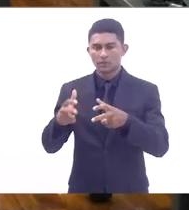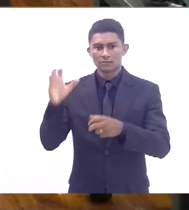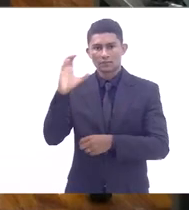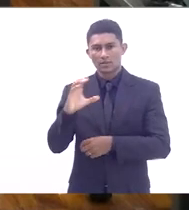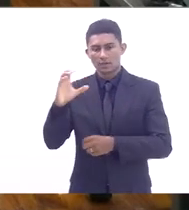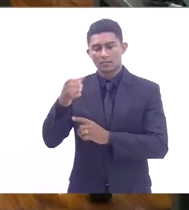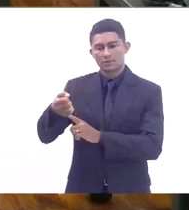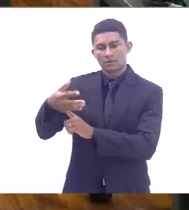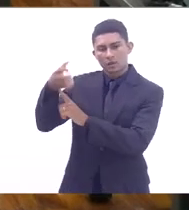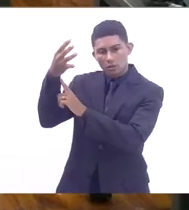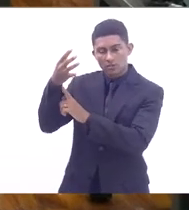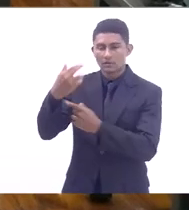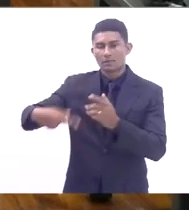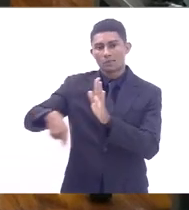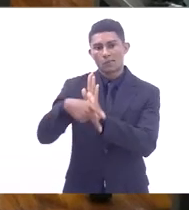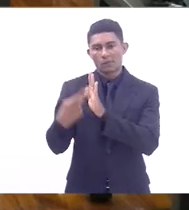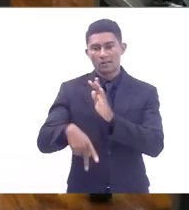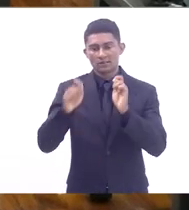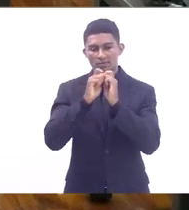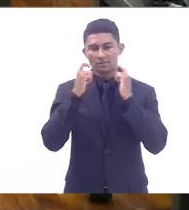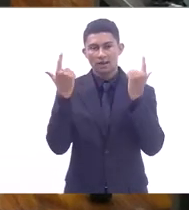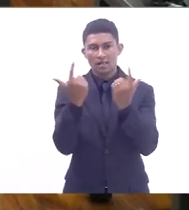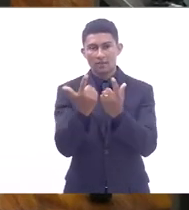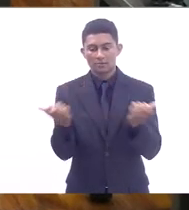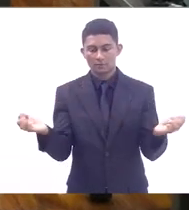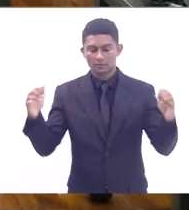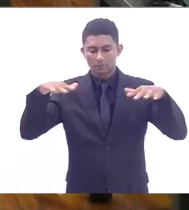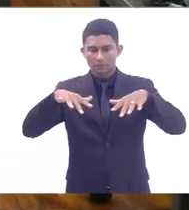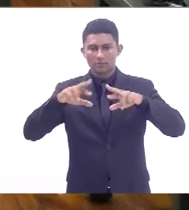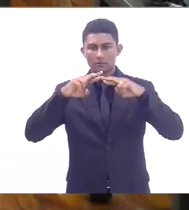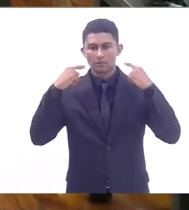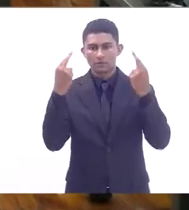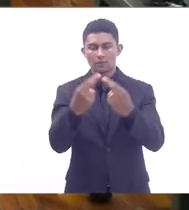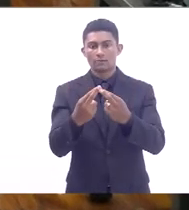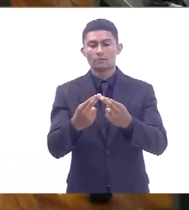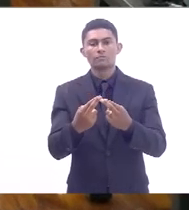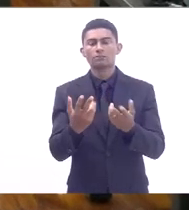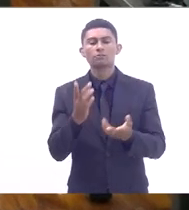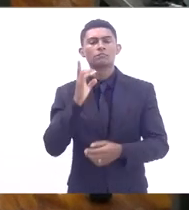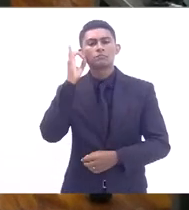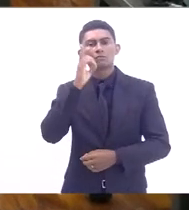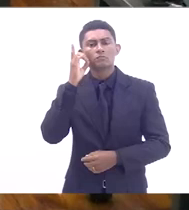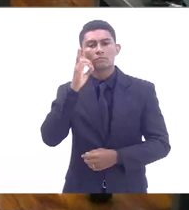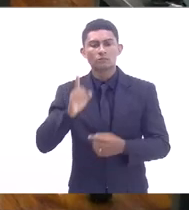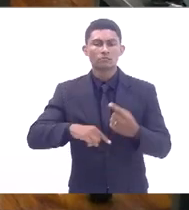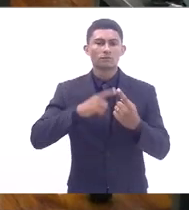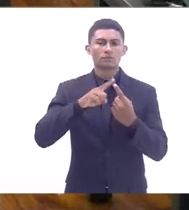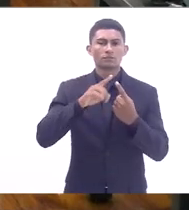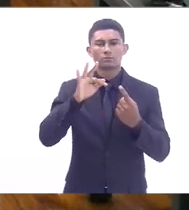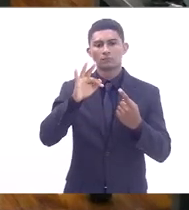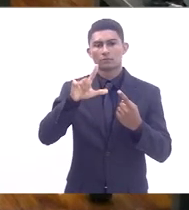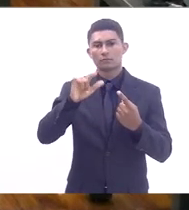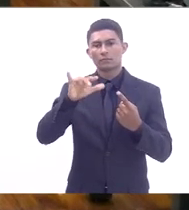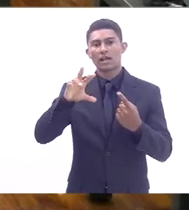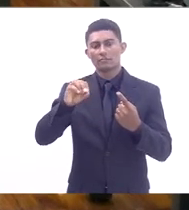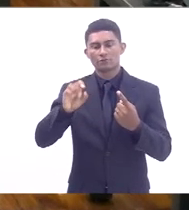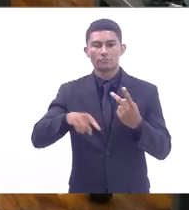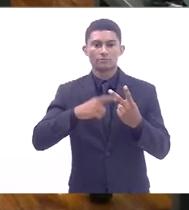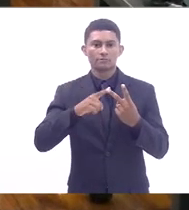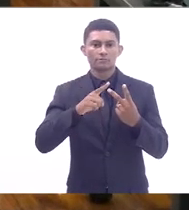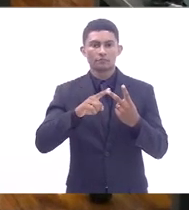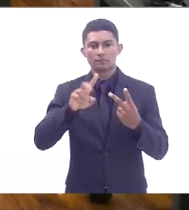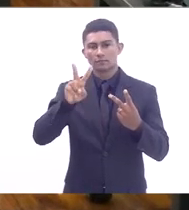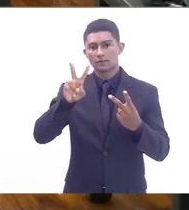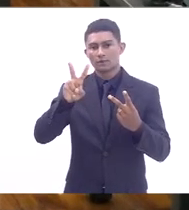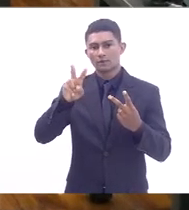e tecnologia da Assembleia Legislativa do Estado do Rio de Janeiro com a presença dos deputados Flávio serafini e waldeck